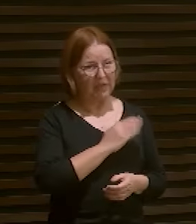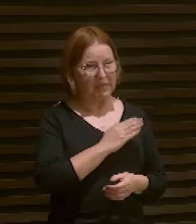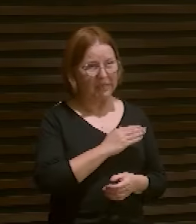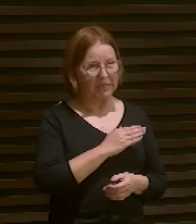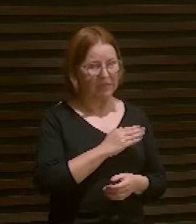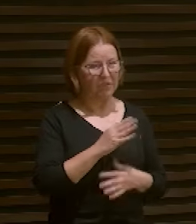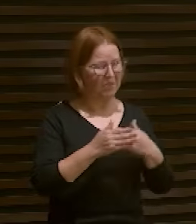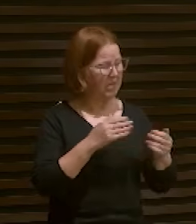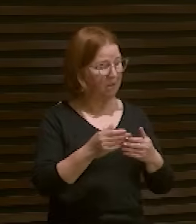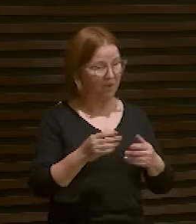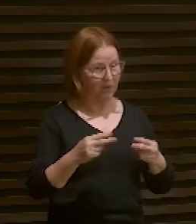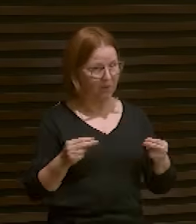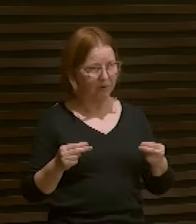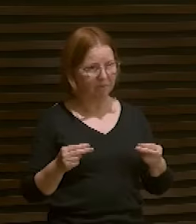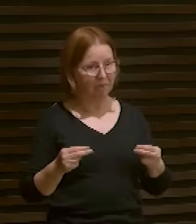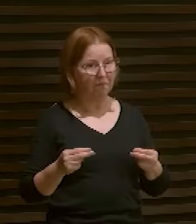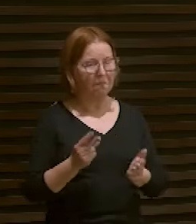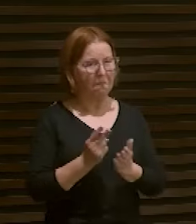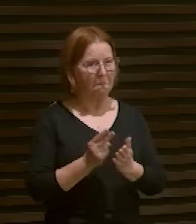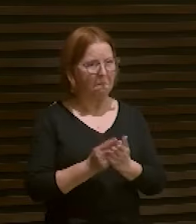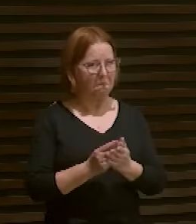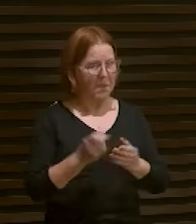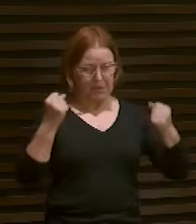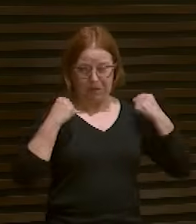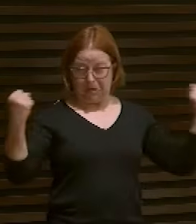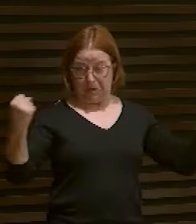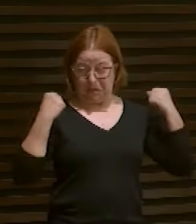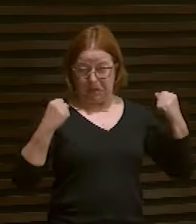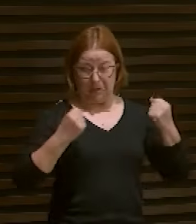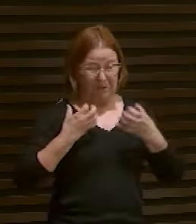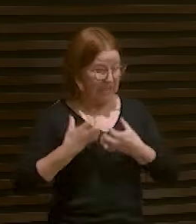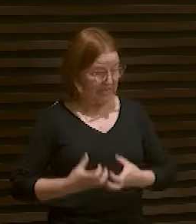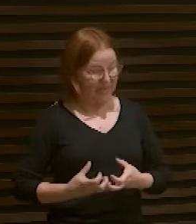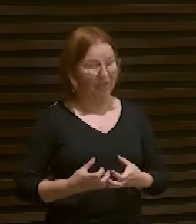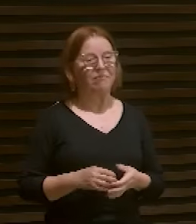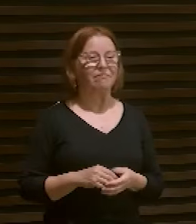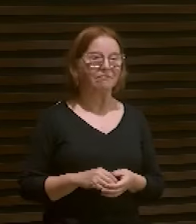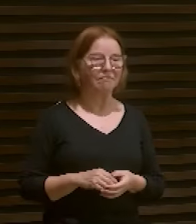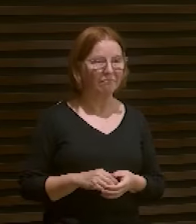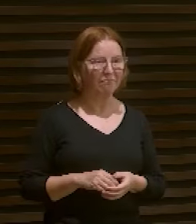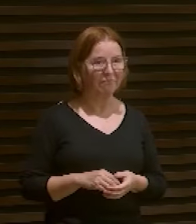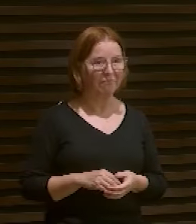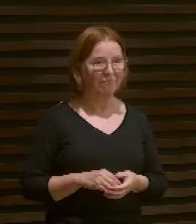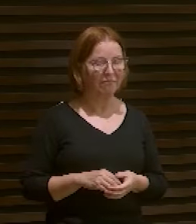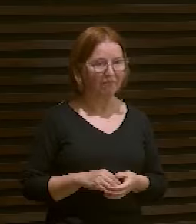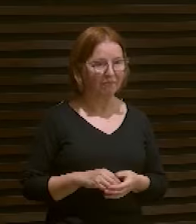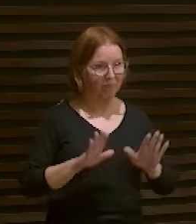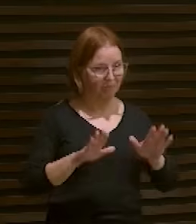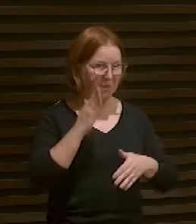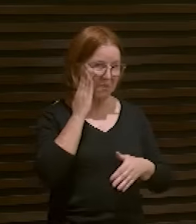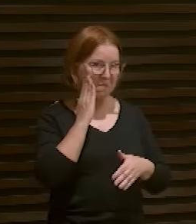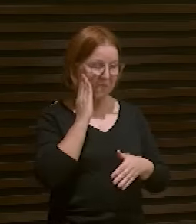estímulo, incluindo o exercício físico e a fadiga. E meu querido, minha